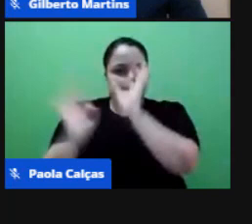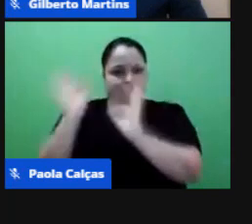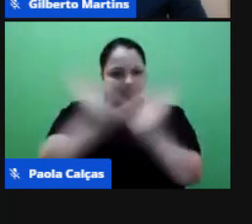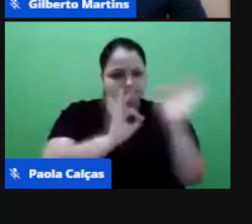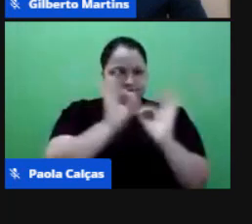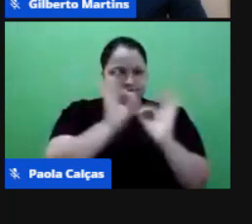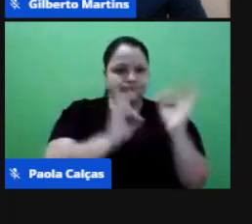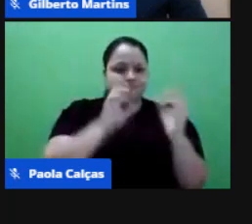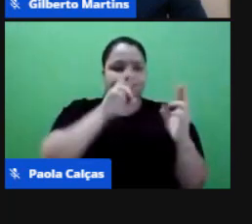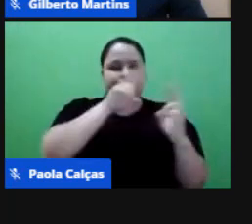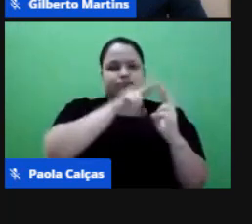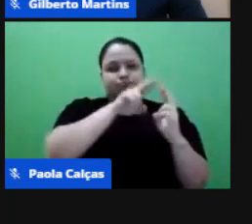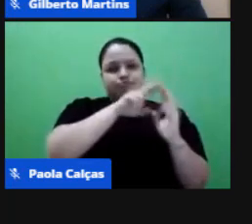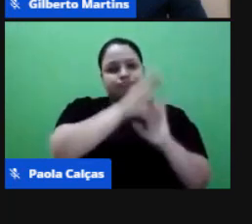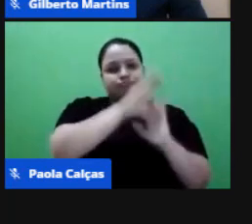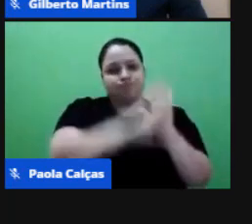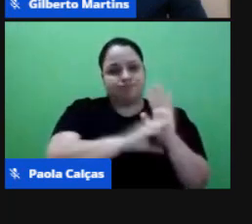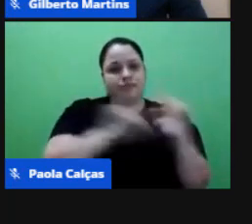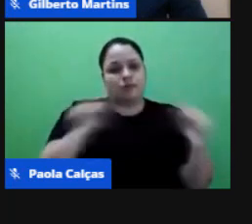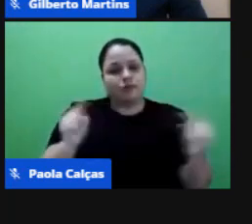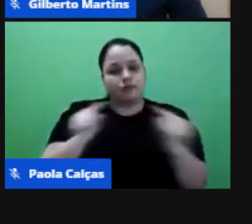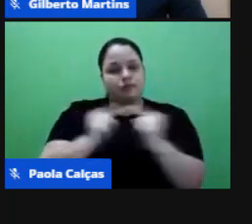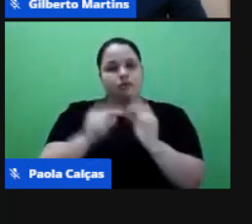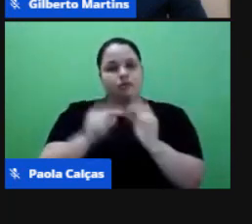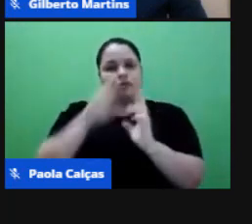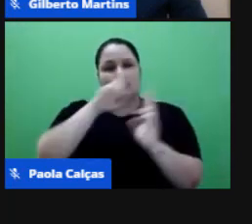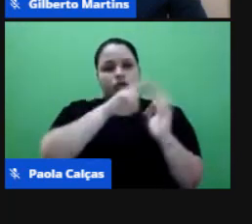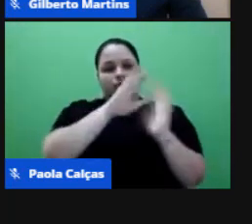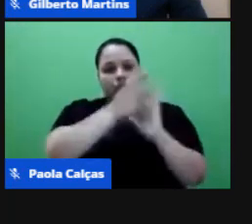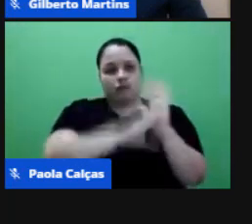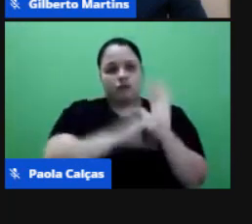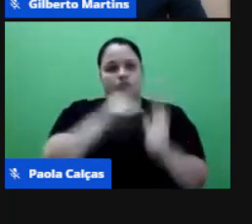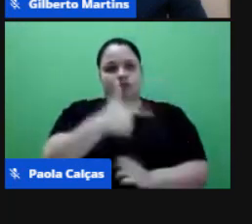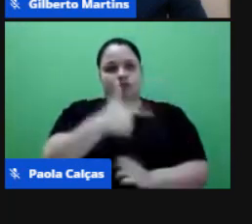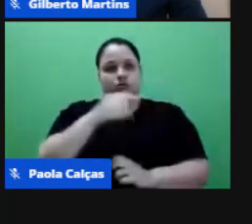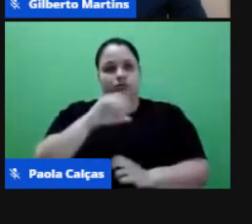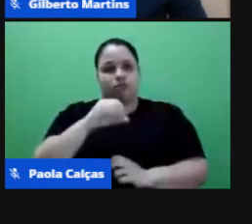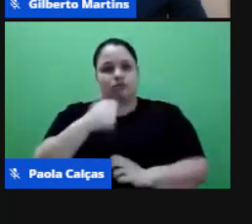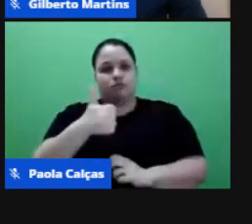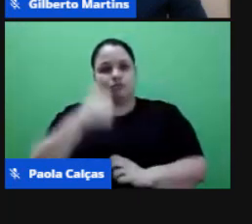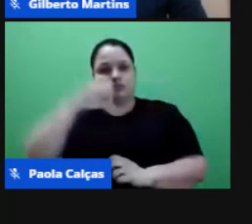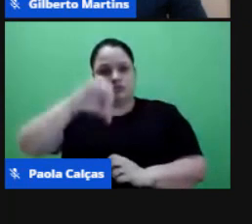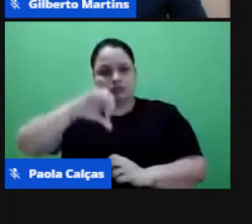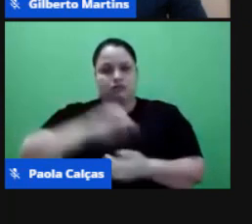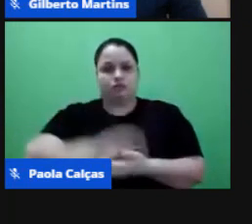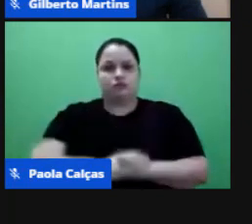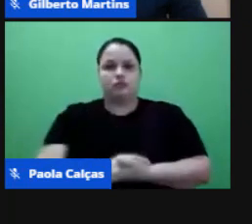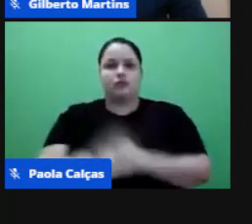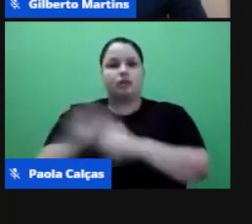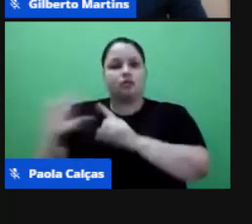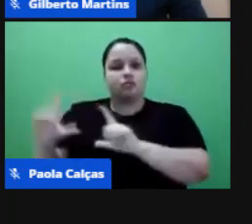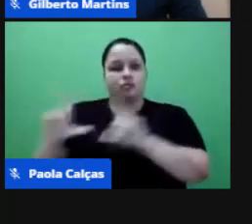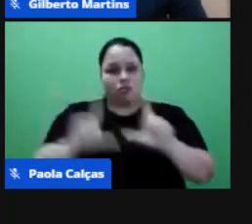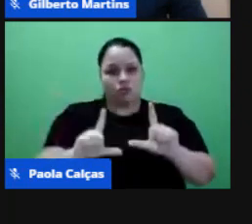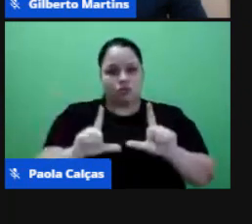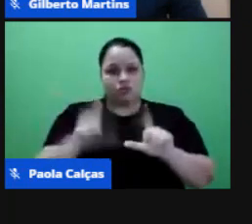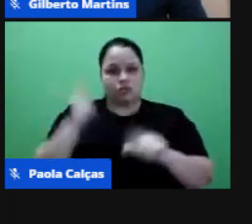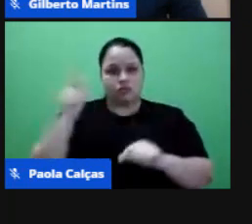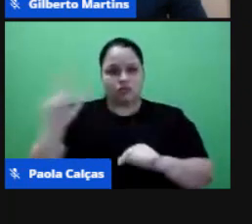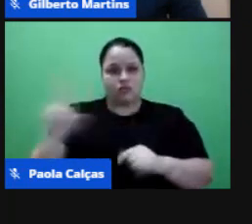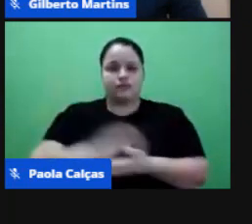referencial curricular de 2019. Pode passar, por favor? Então, olha só.